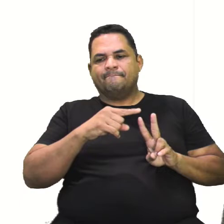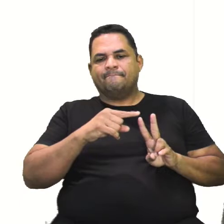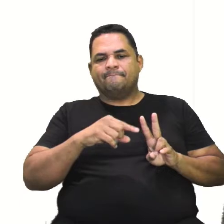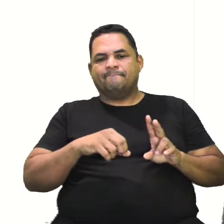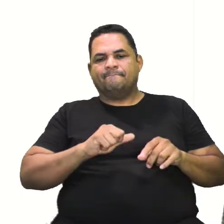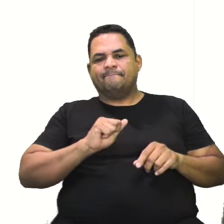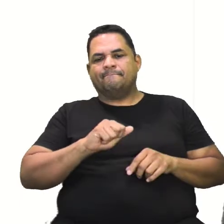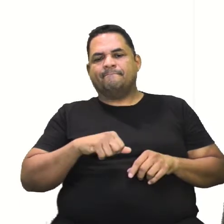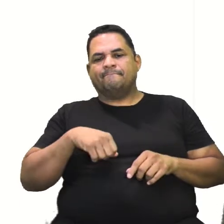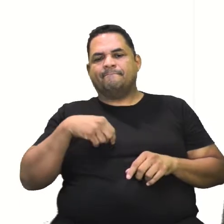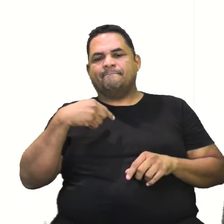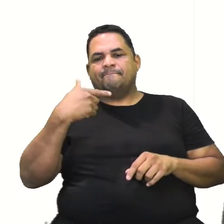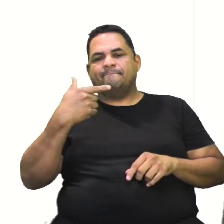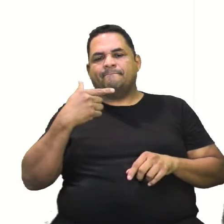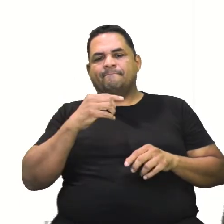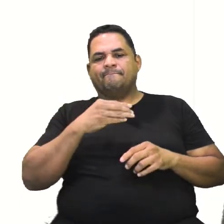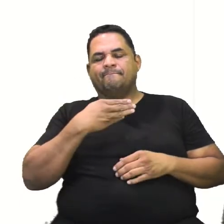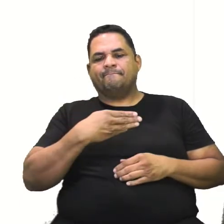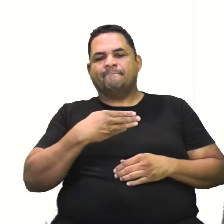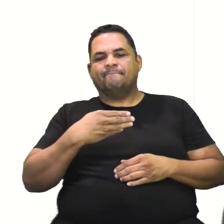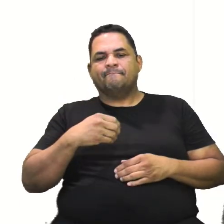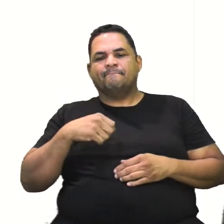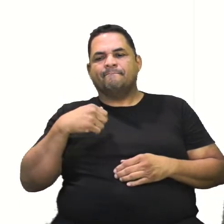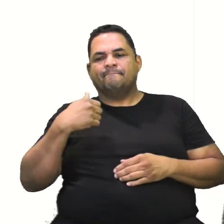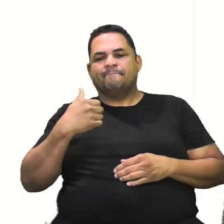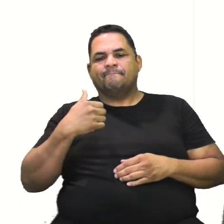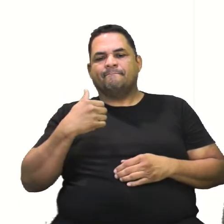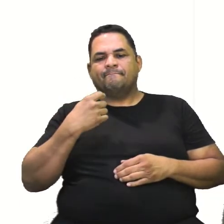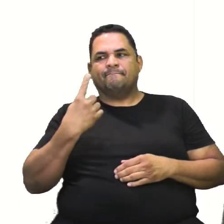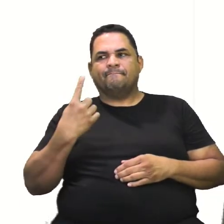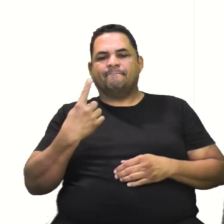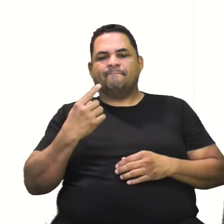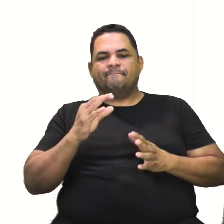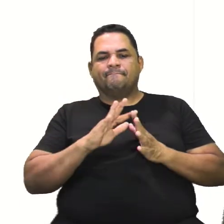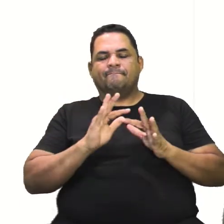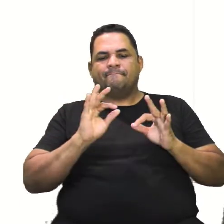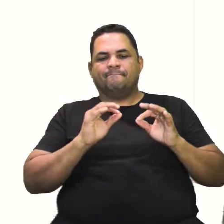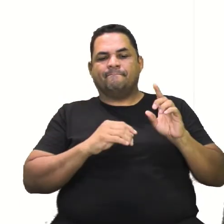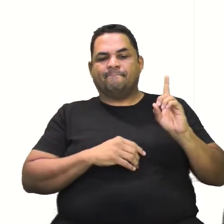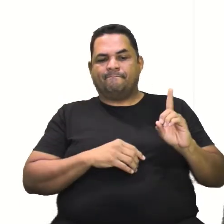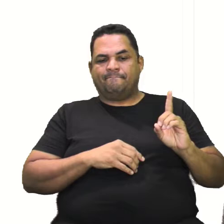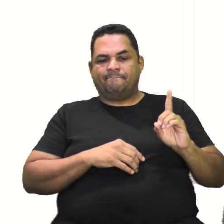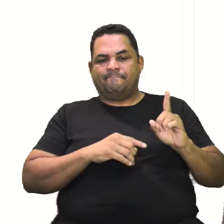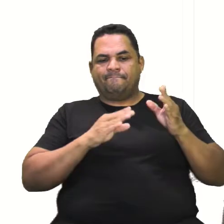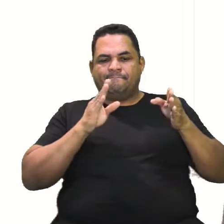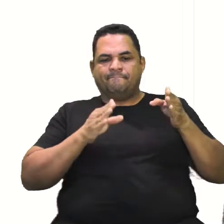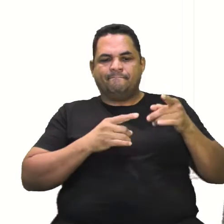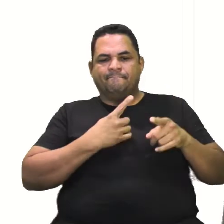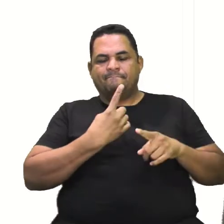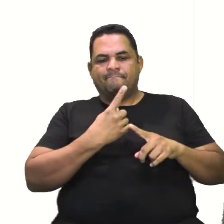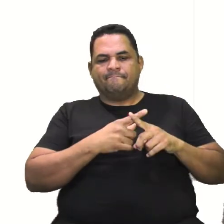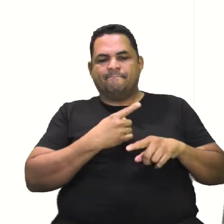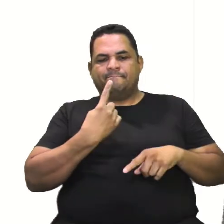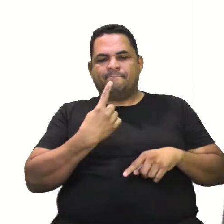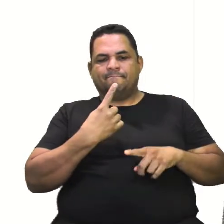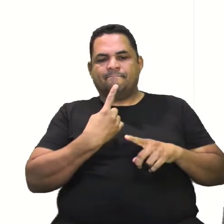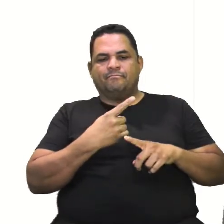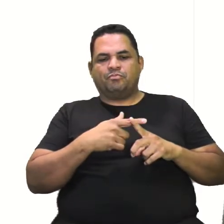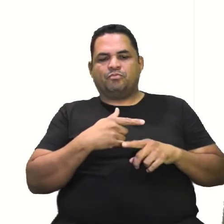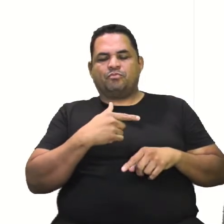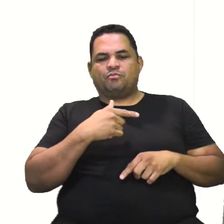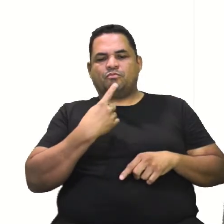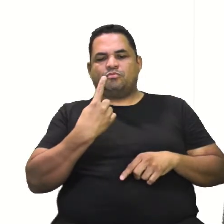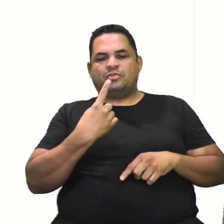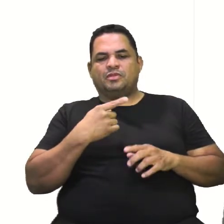quadrada de A ao quadrado, que é 1, mais B ao quadrado, que é 1. A distância, então, vai ser o módulo 1 vezes 1, 1 mais